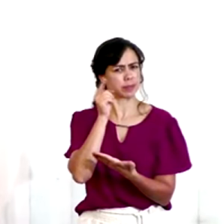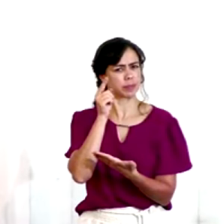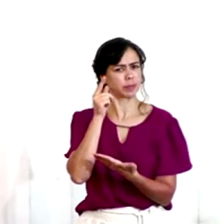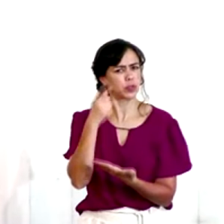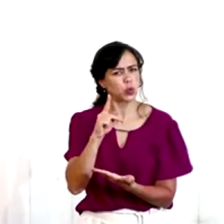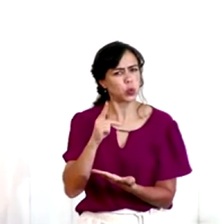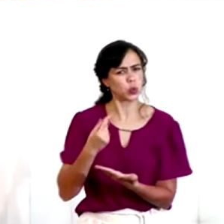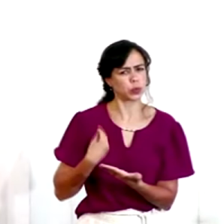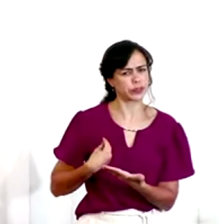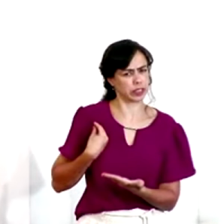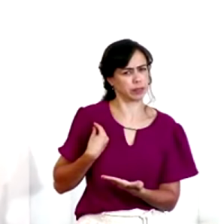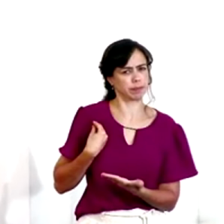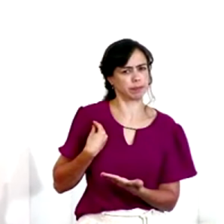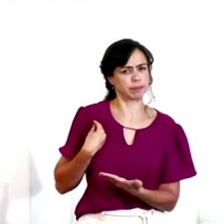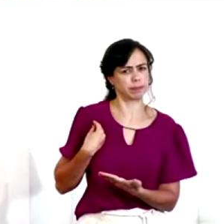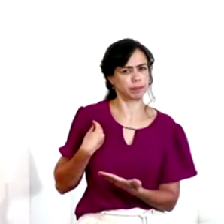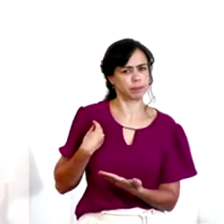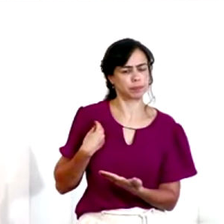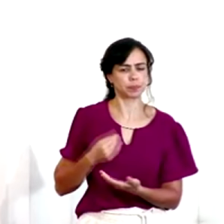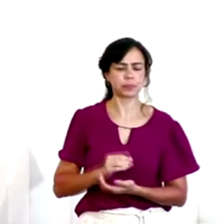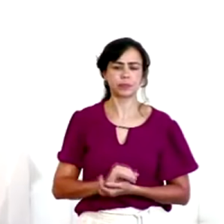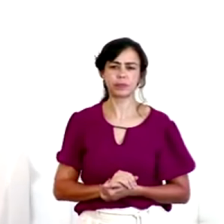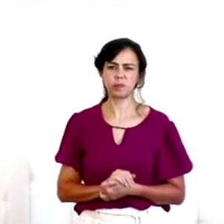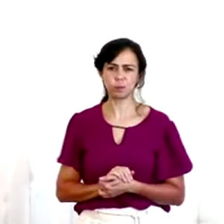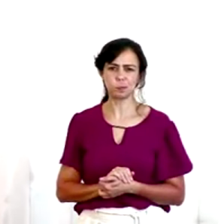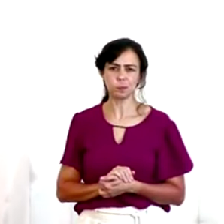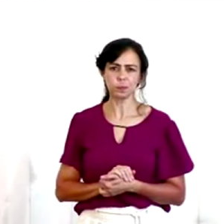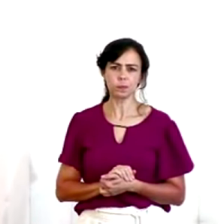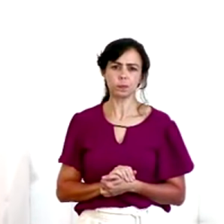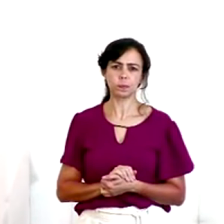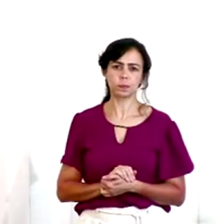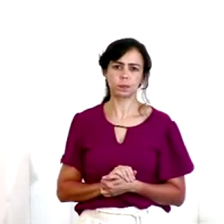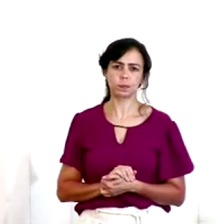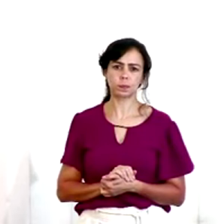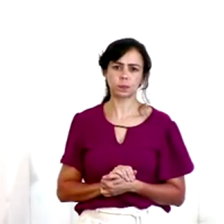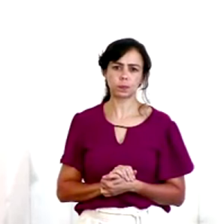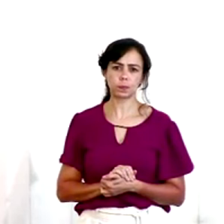vida. Do momento em que Deus